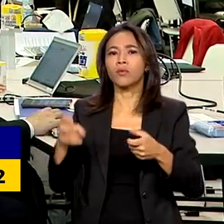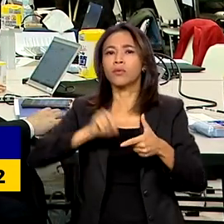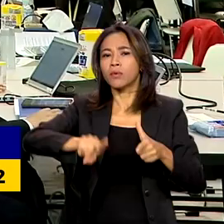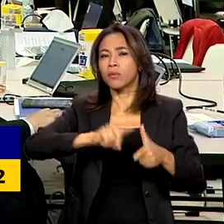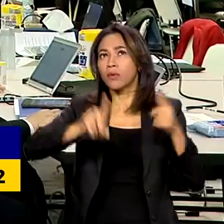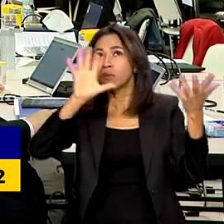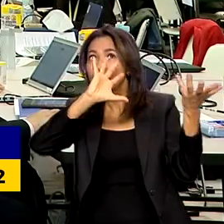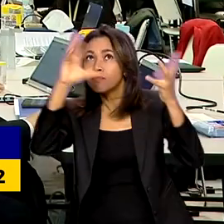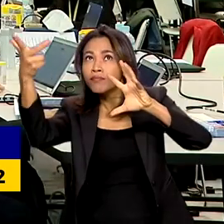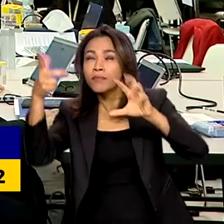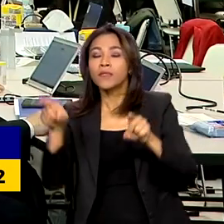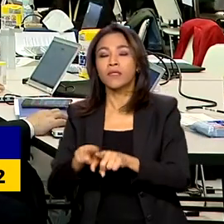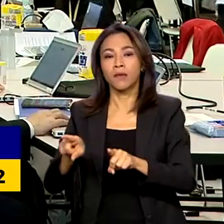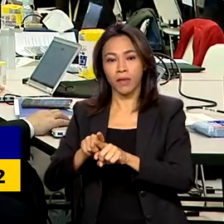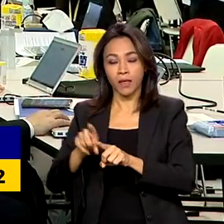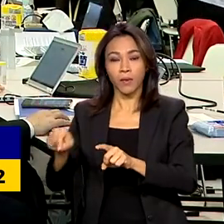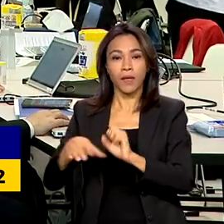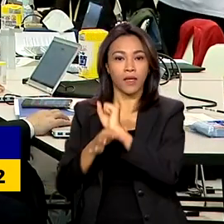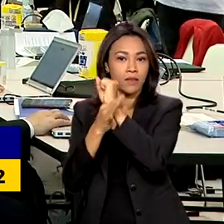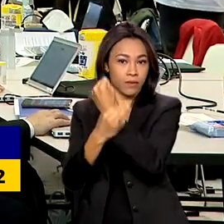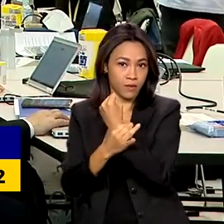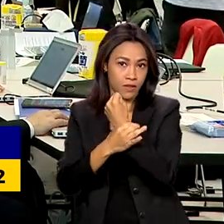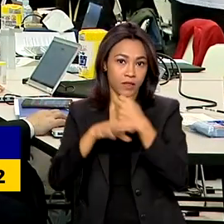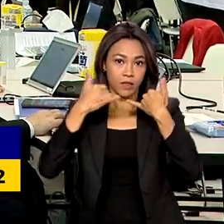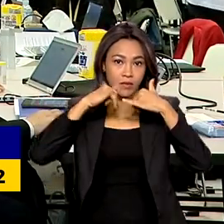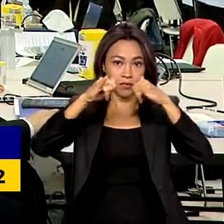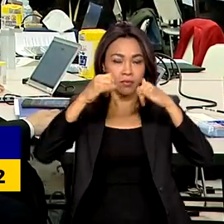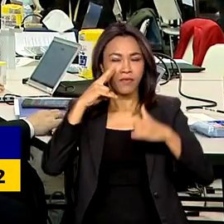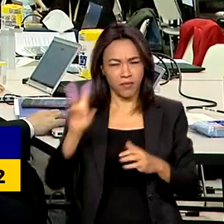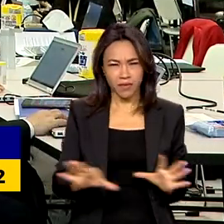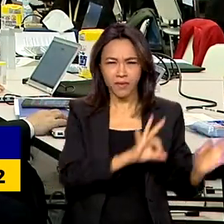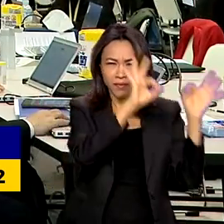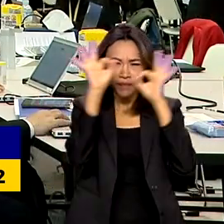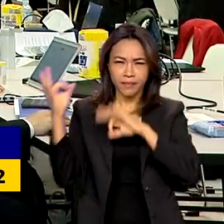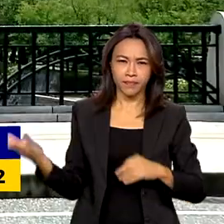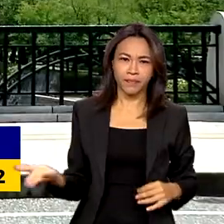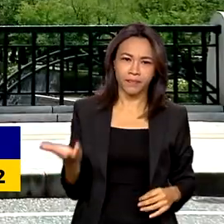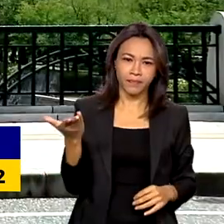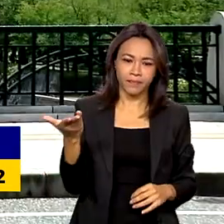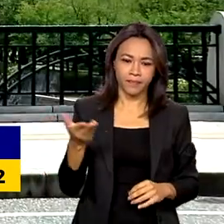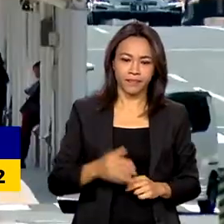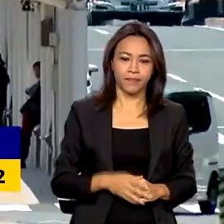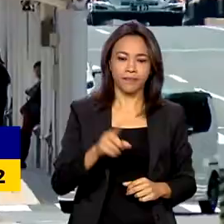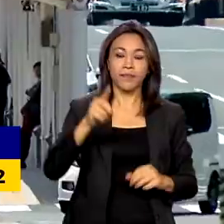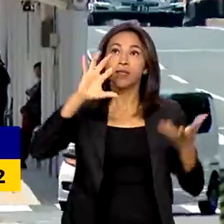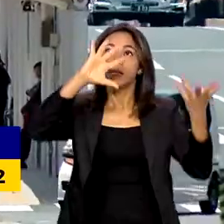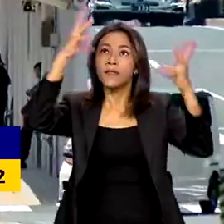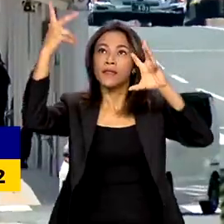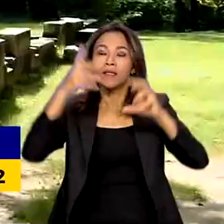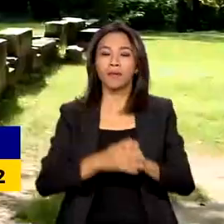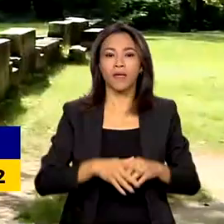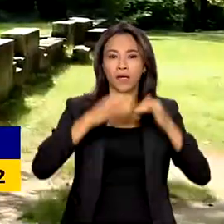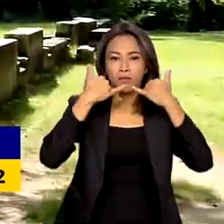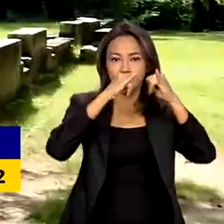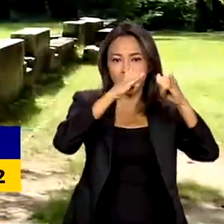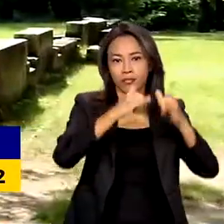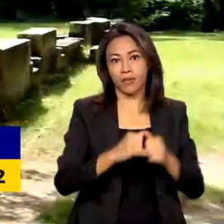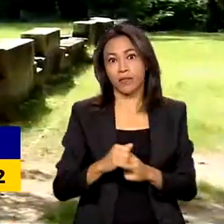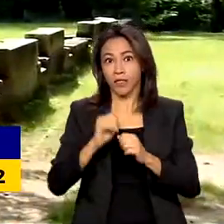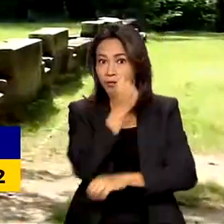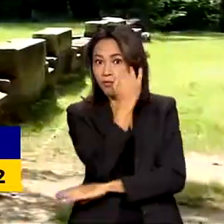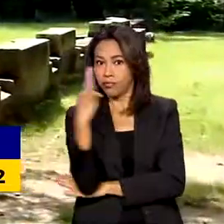e promover a segurança energética. Vamos ver na reportagem. Clima, energia e meio